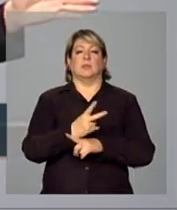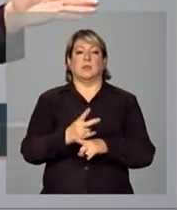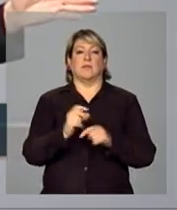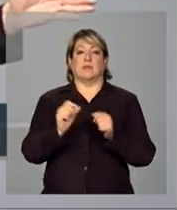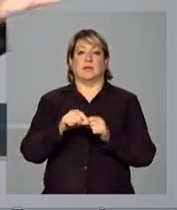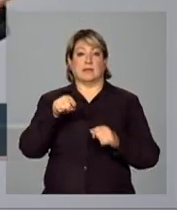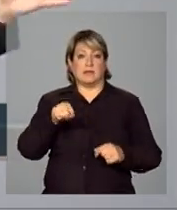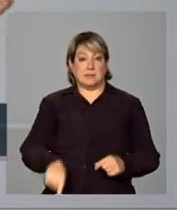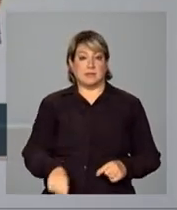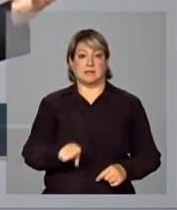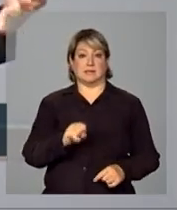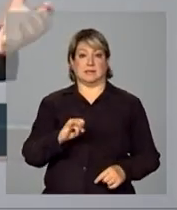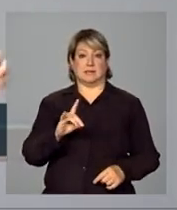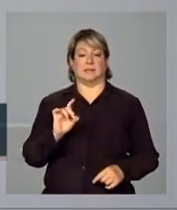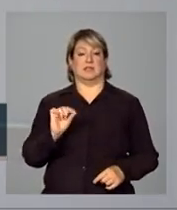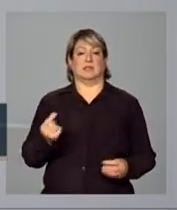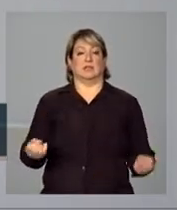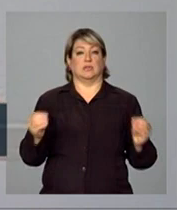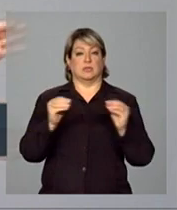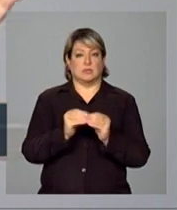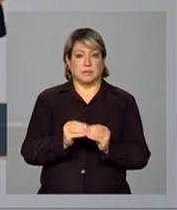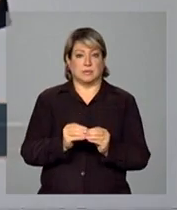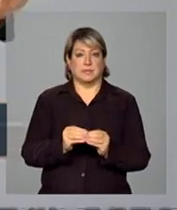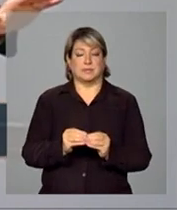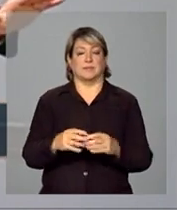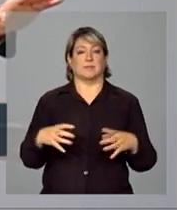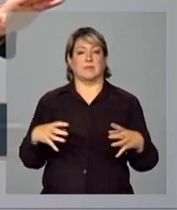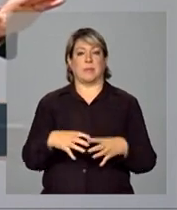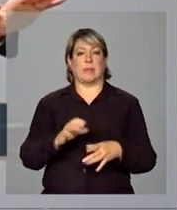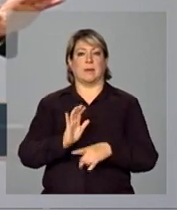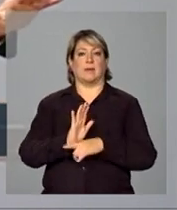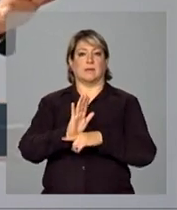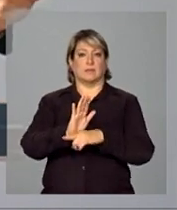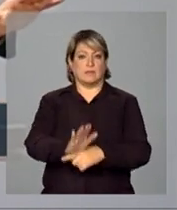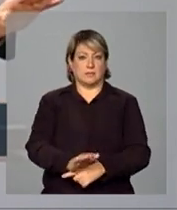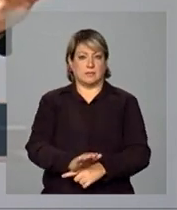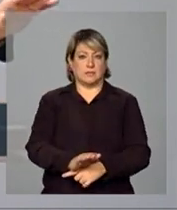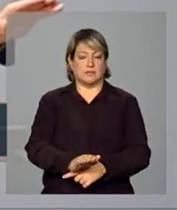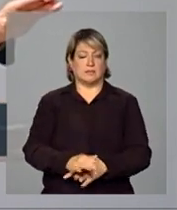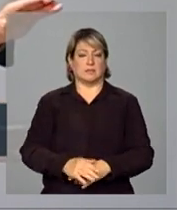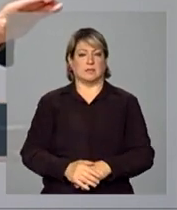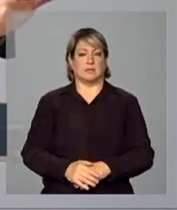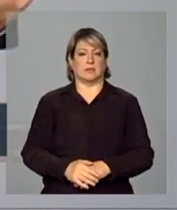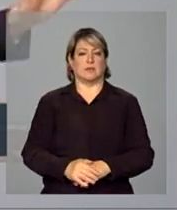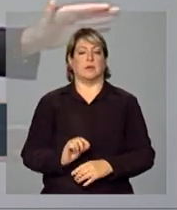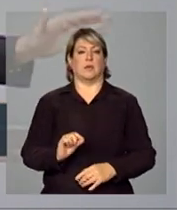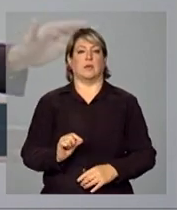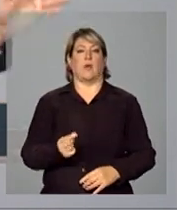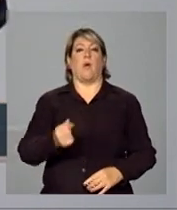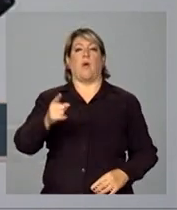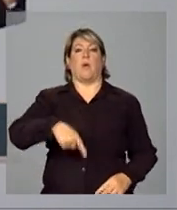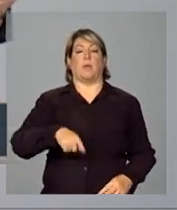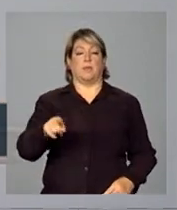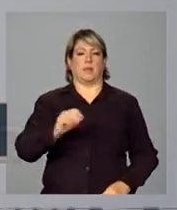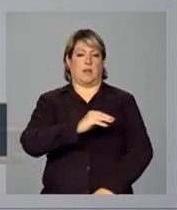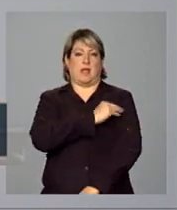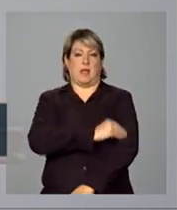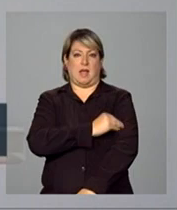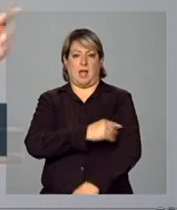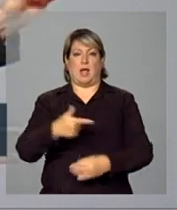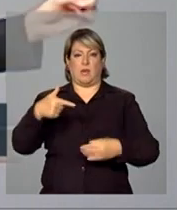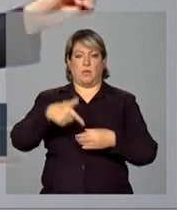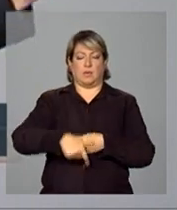CID essa contribuição importante, voltado, obviamente, para uma cobrança do álcool e da gasolina lá na